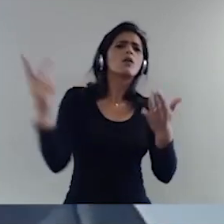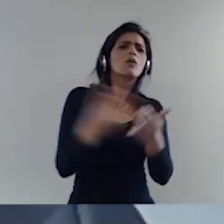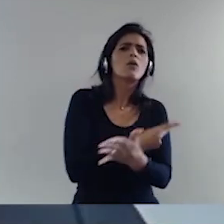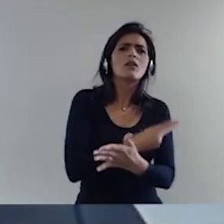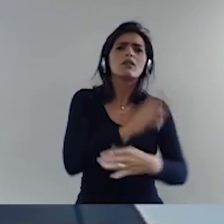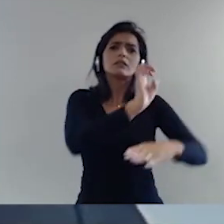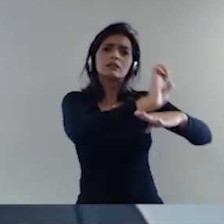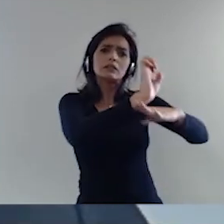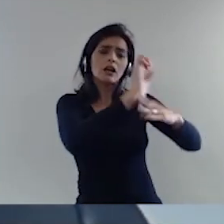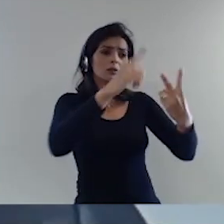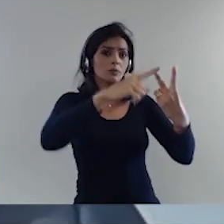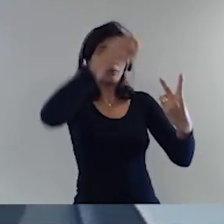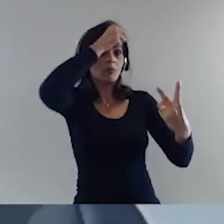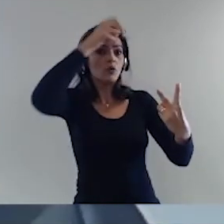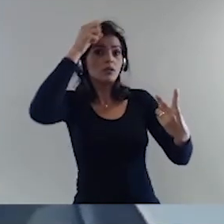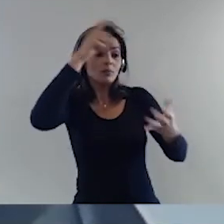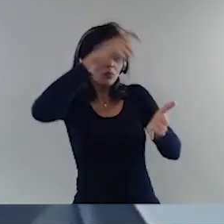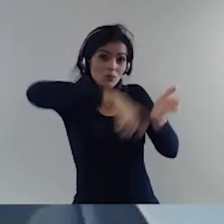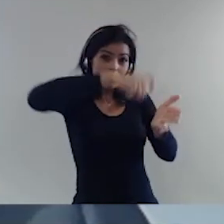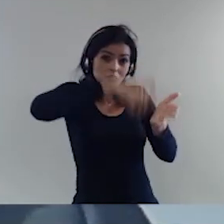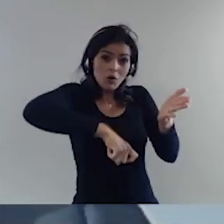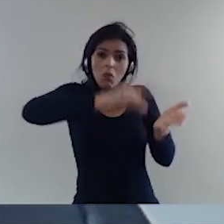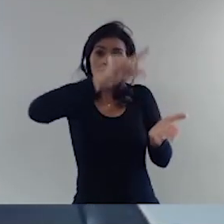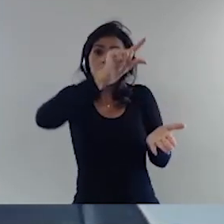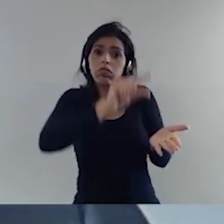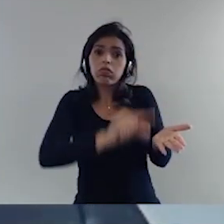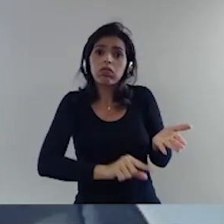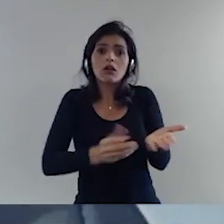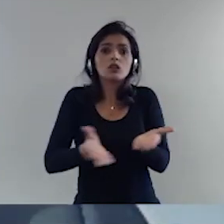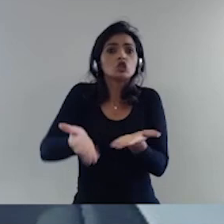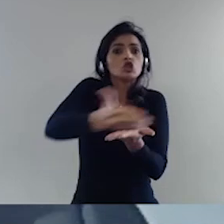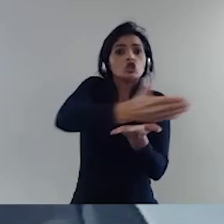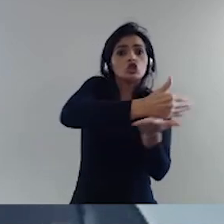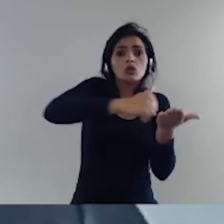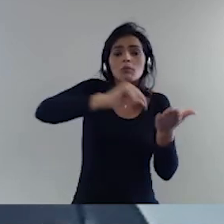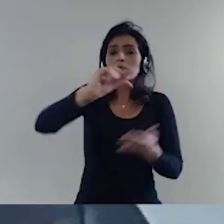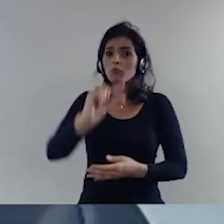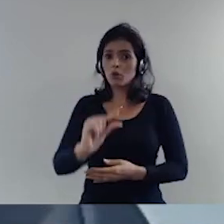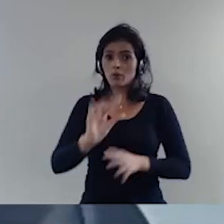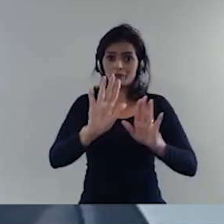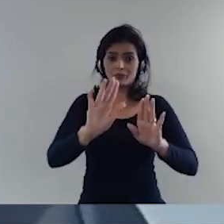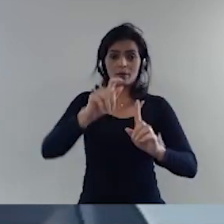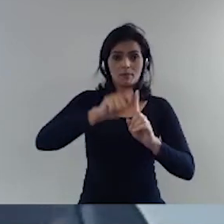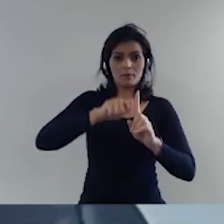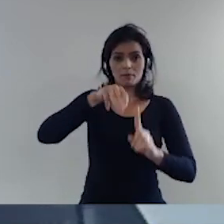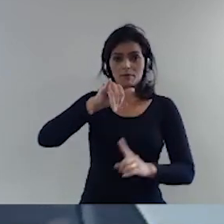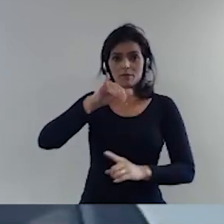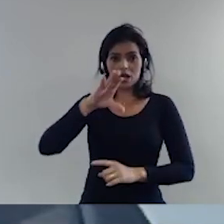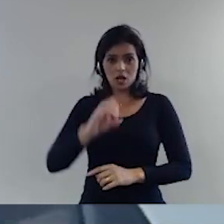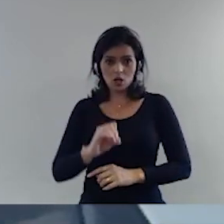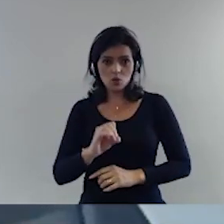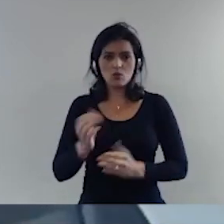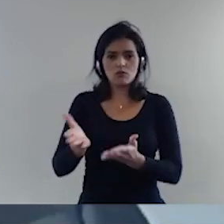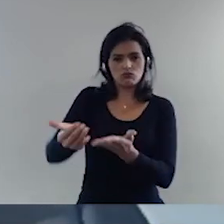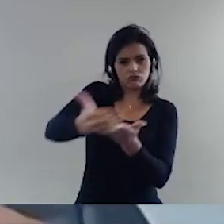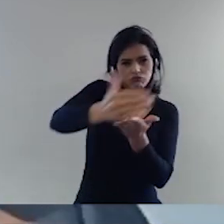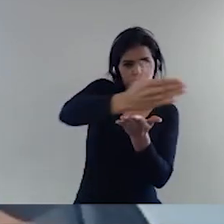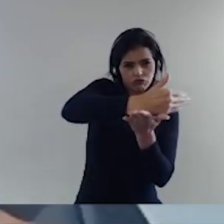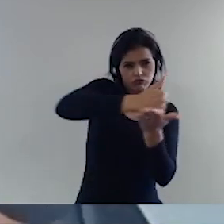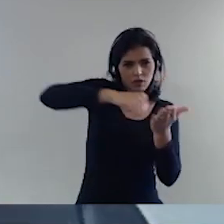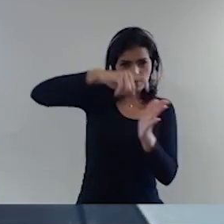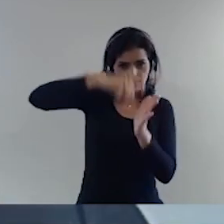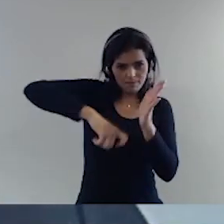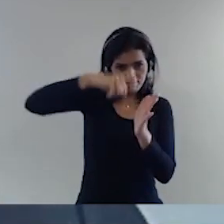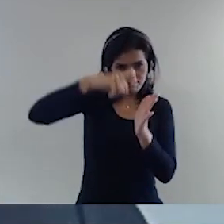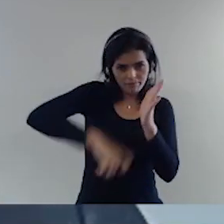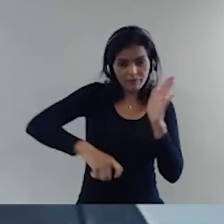entes federados. Só para dar um registro, em maio, a queda na arrecadação